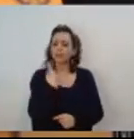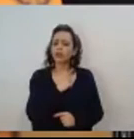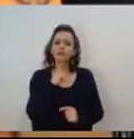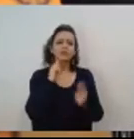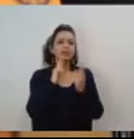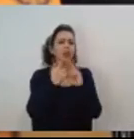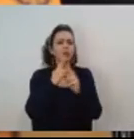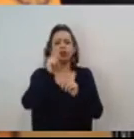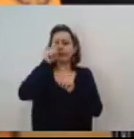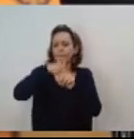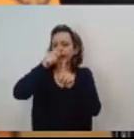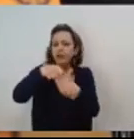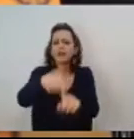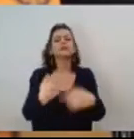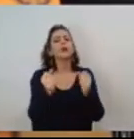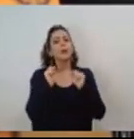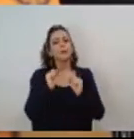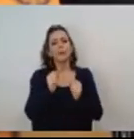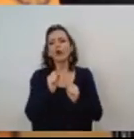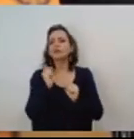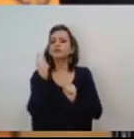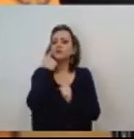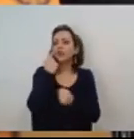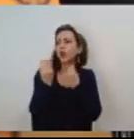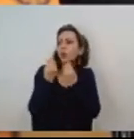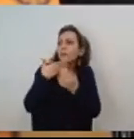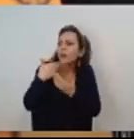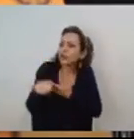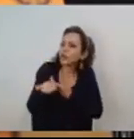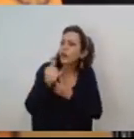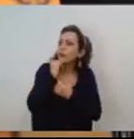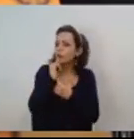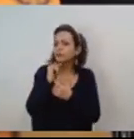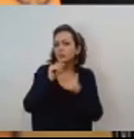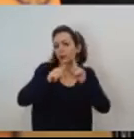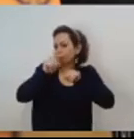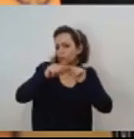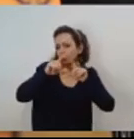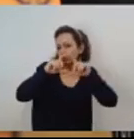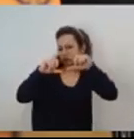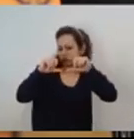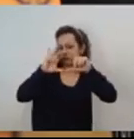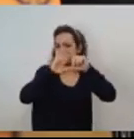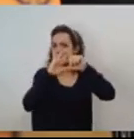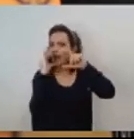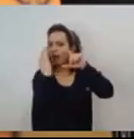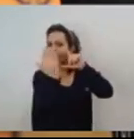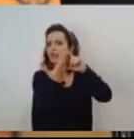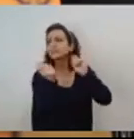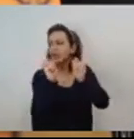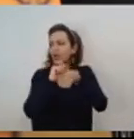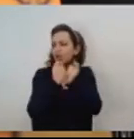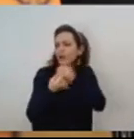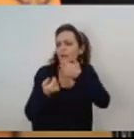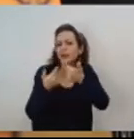cidade na caixa baseada na resposta que o público tá comprando ou não enfim eu achei extremamente legal e eu falo assim